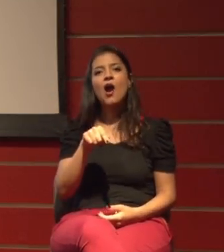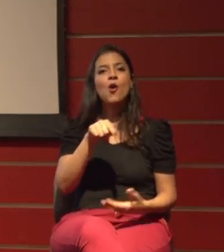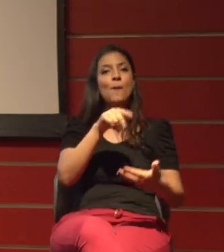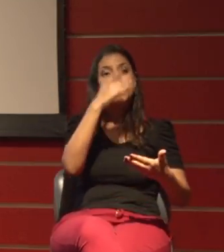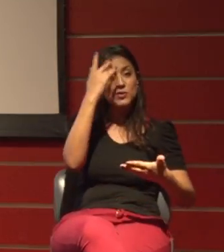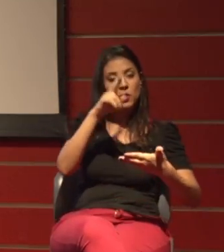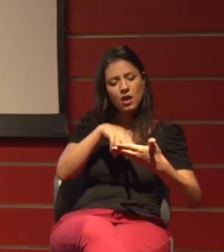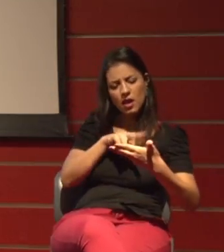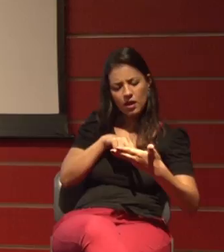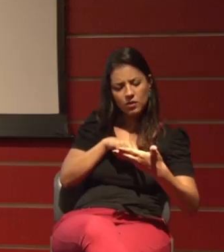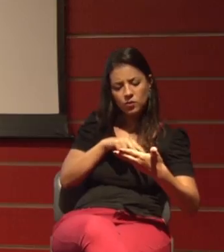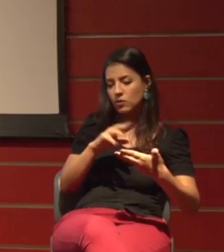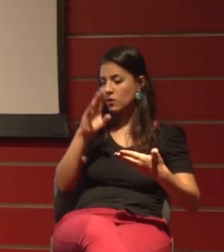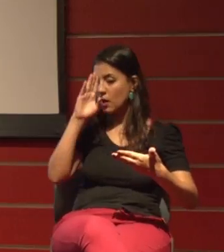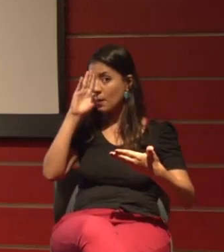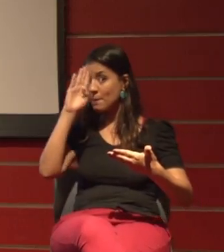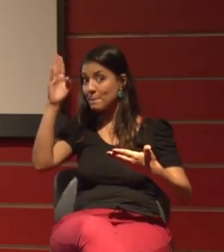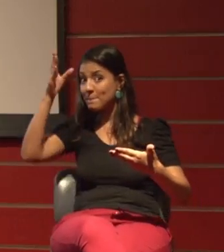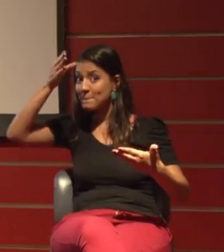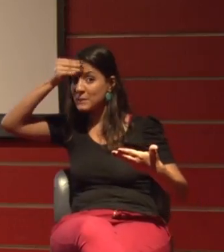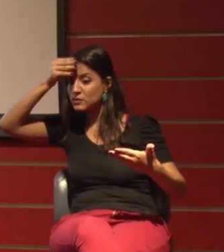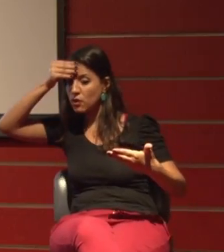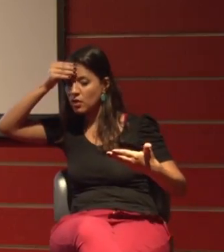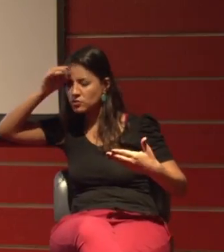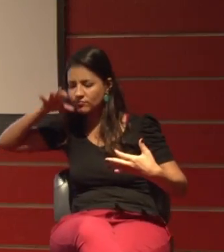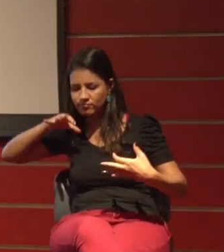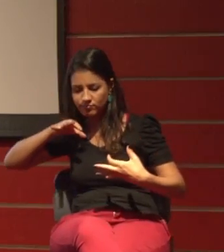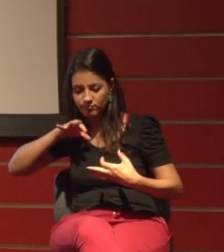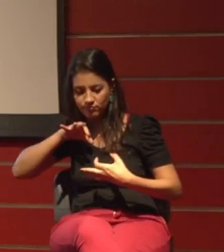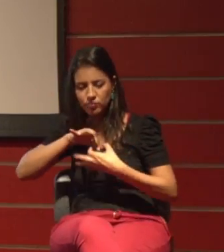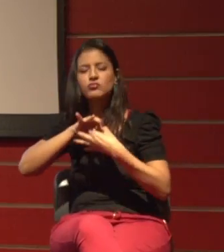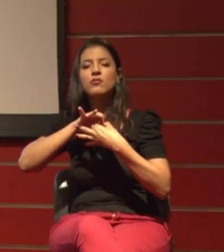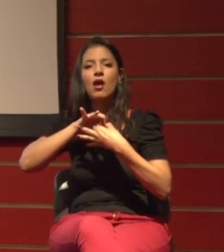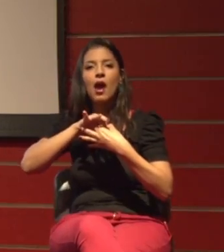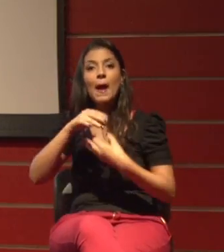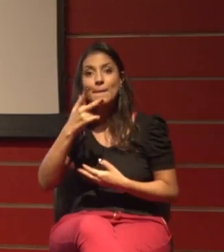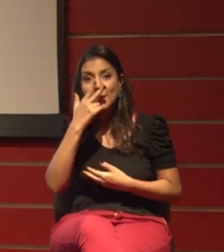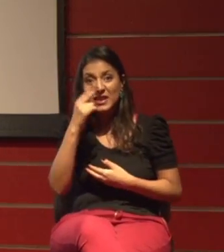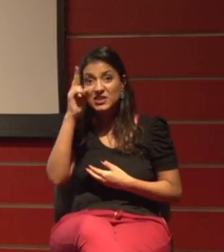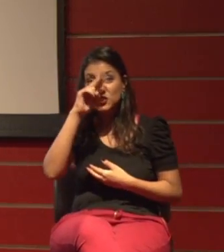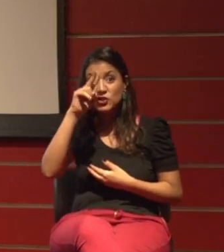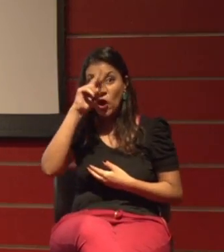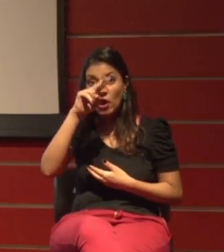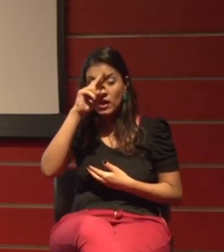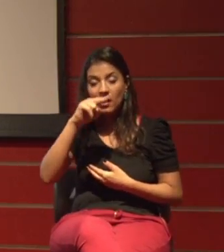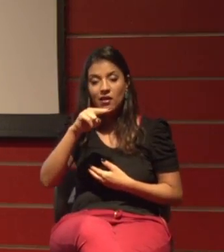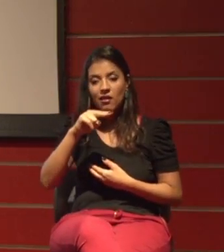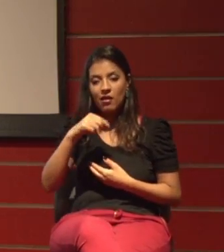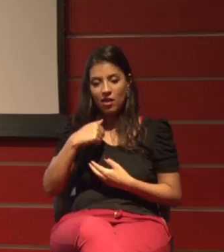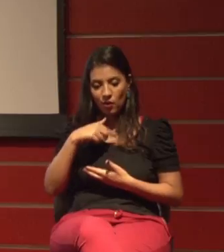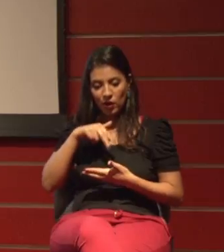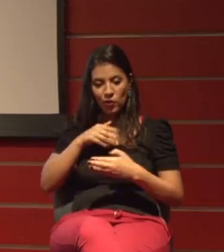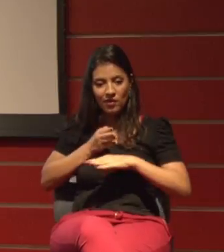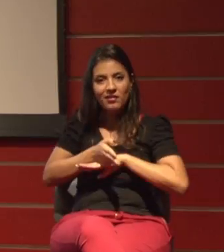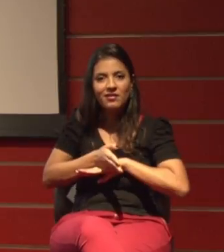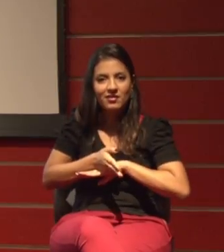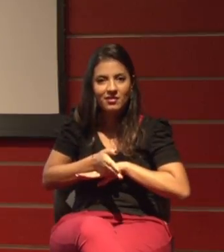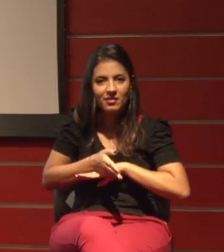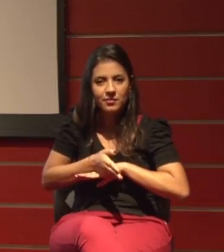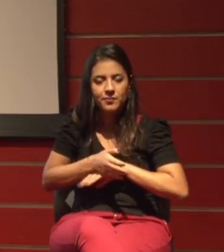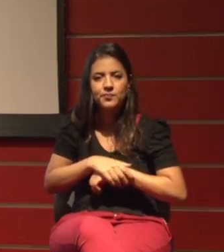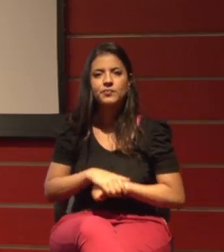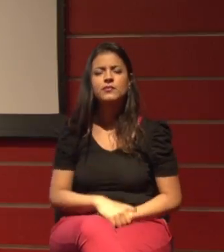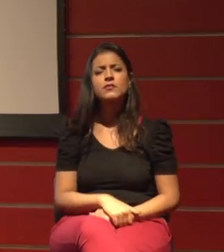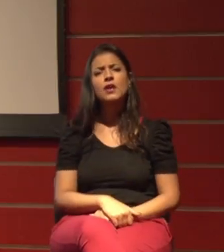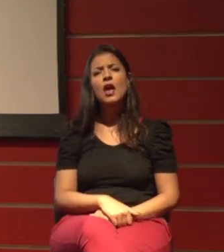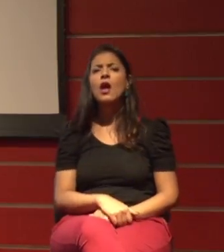entrar na história colocando-se naquela mesma situação o protagonista Pode ser bem-sucedido ou falhar na luta com